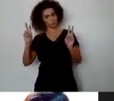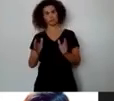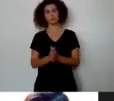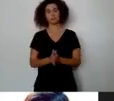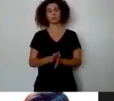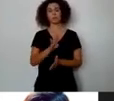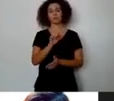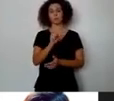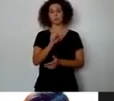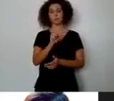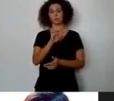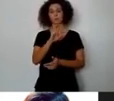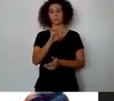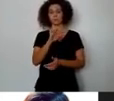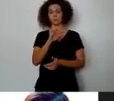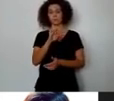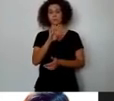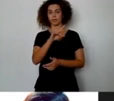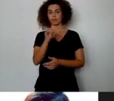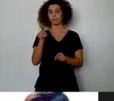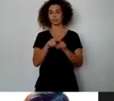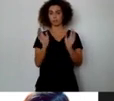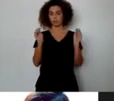Beatriz, se você puder escrever no chat aí